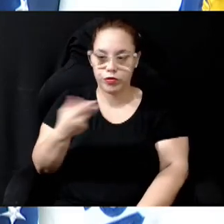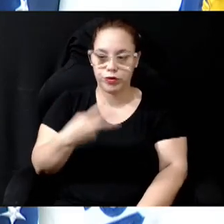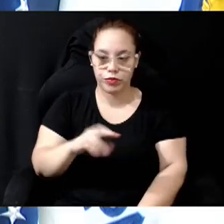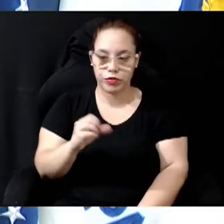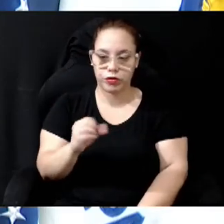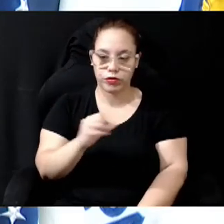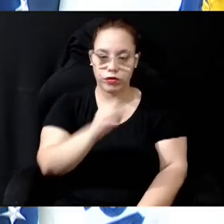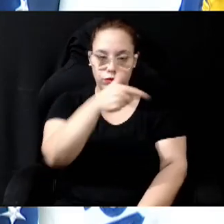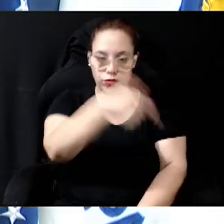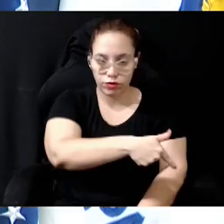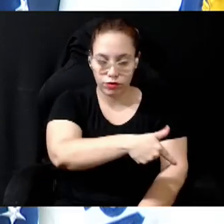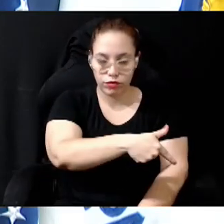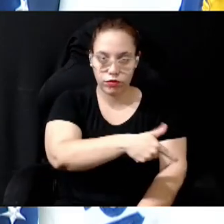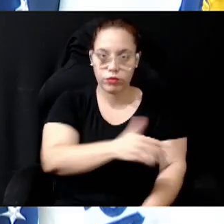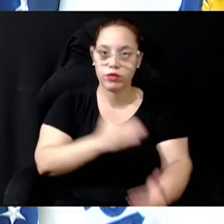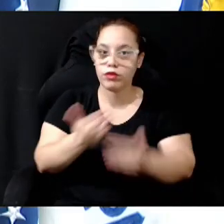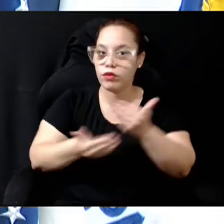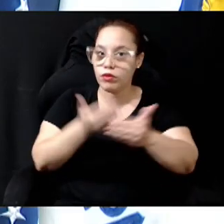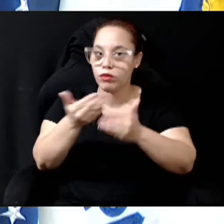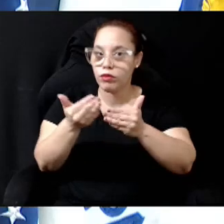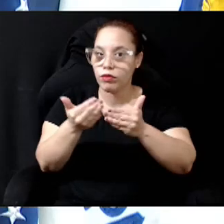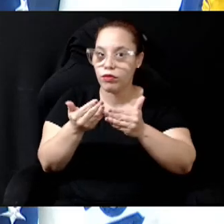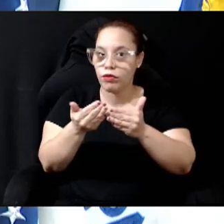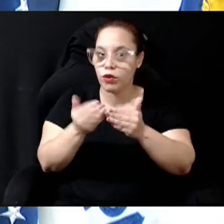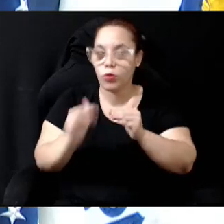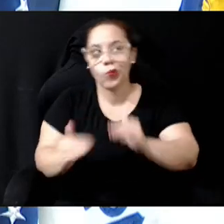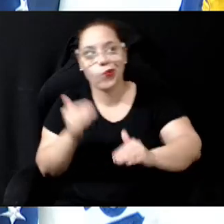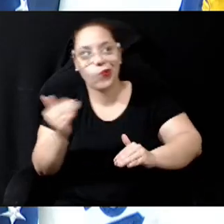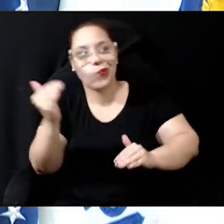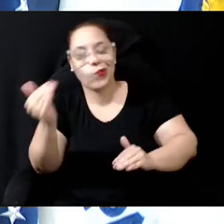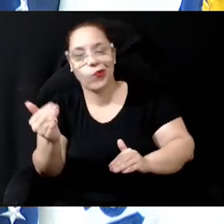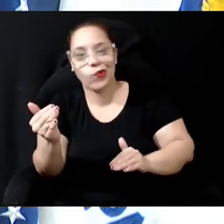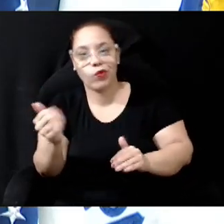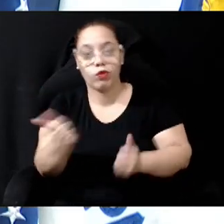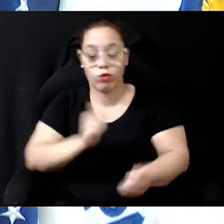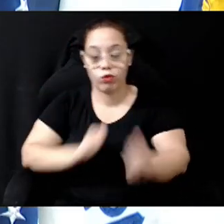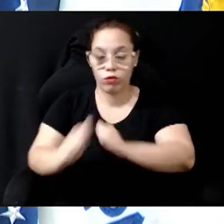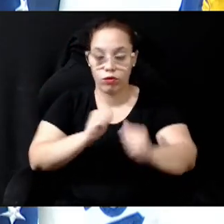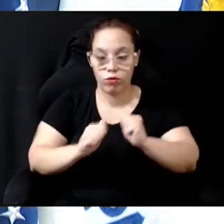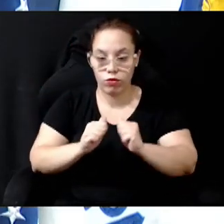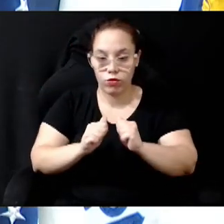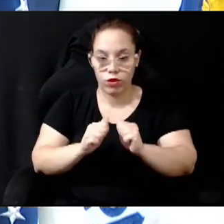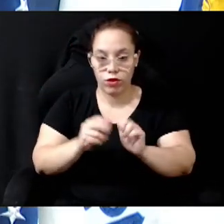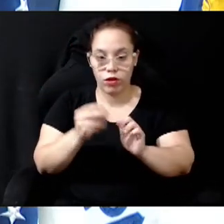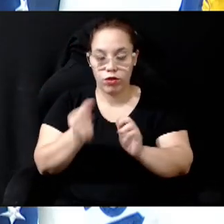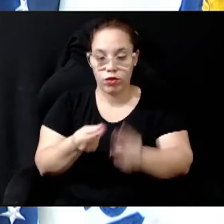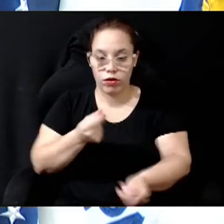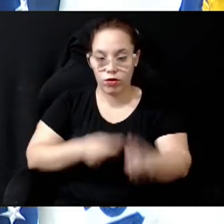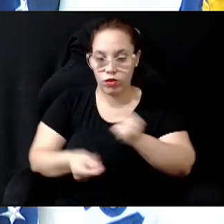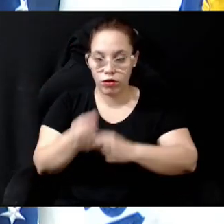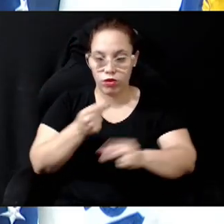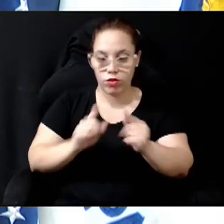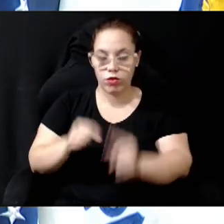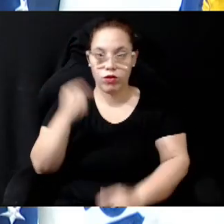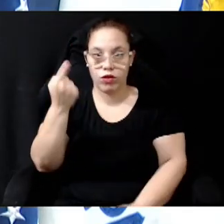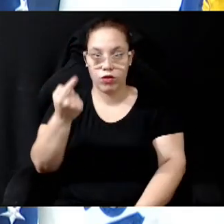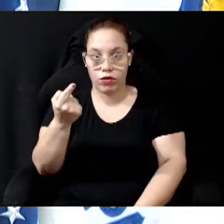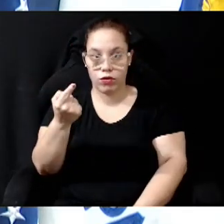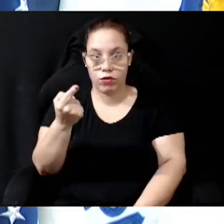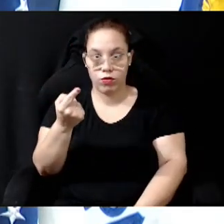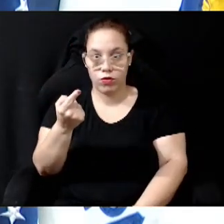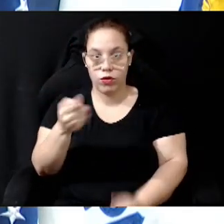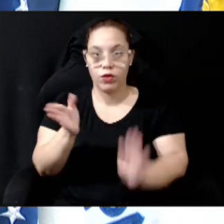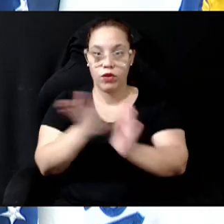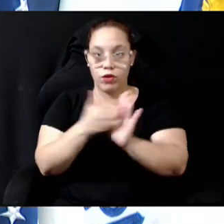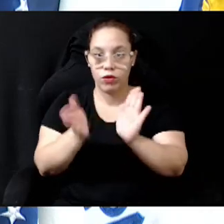o procedimento e o processo administrativo tributário municipal e outras providências. De acordo com o Executivo,